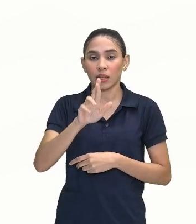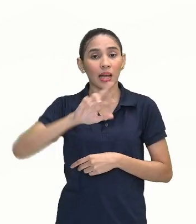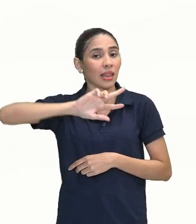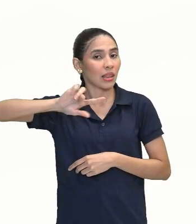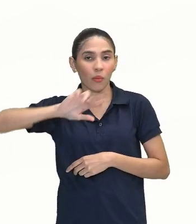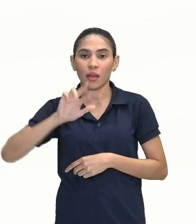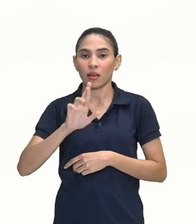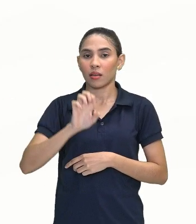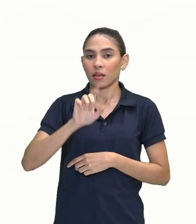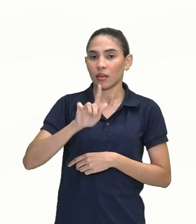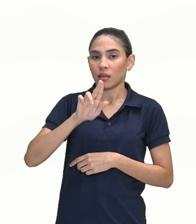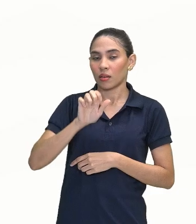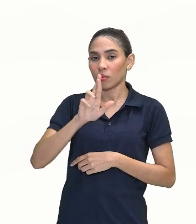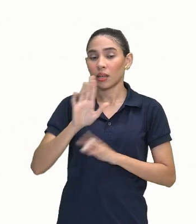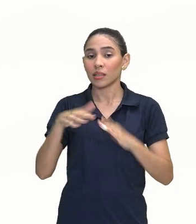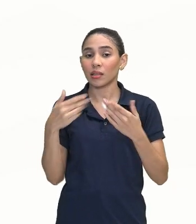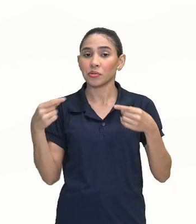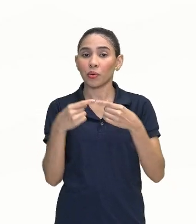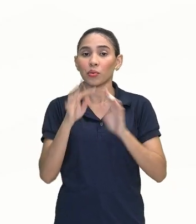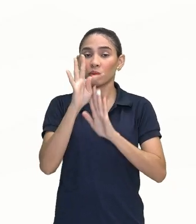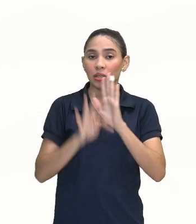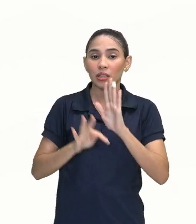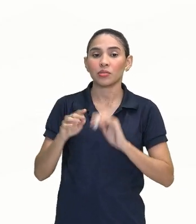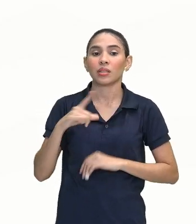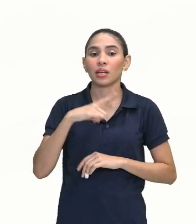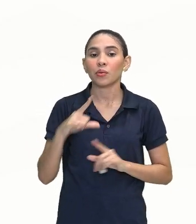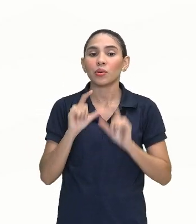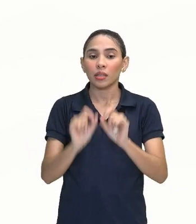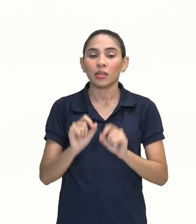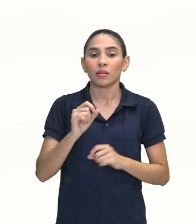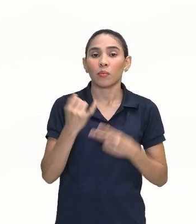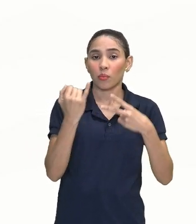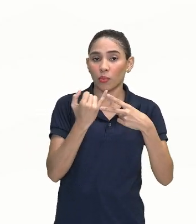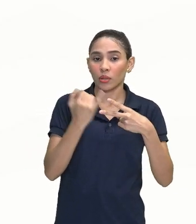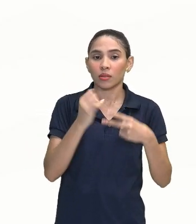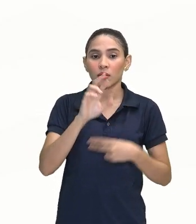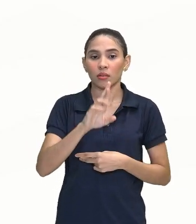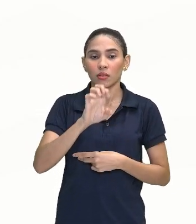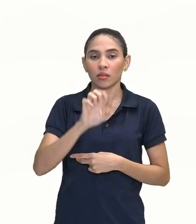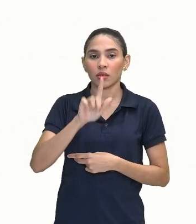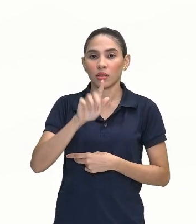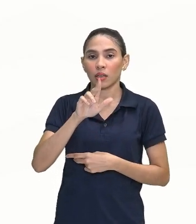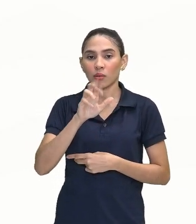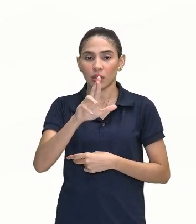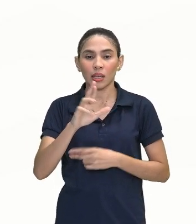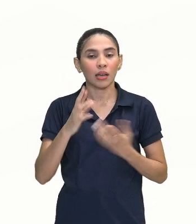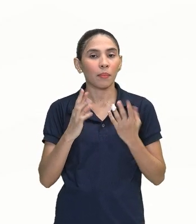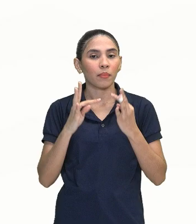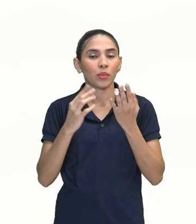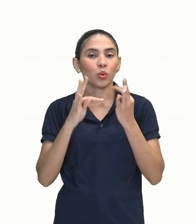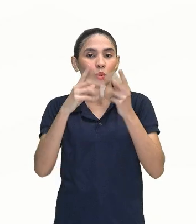é regular. De acordo com o texto, então, nós temos que um polígono regular é aquele que apresenta todos os